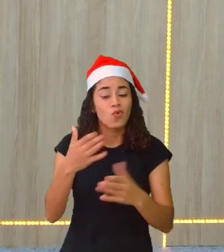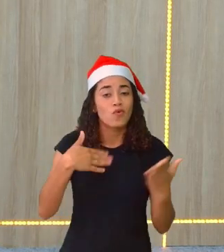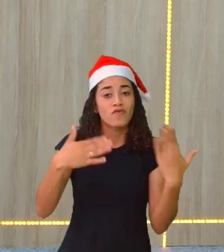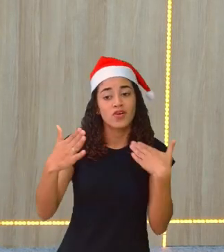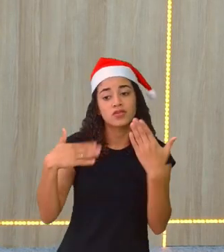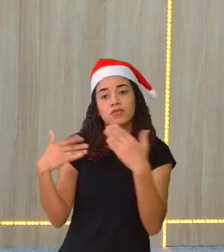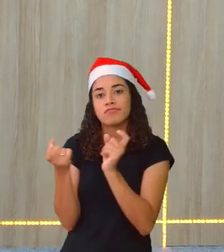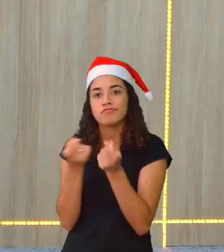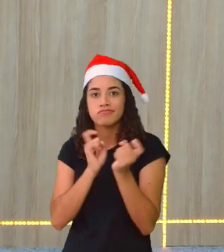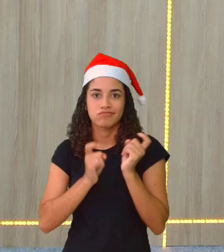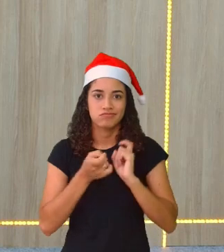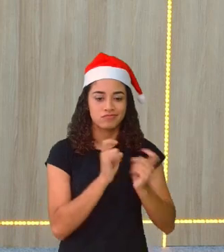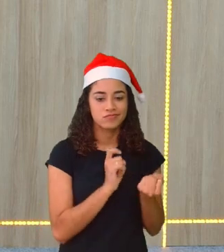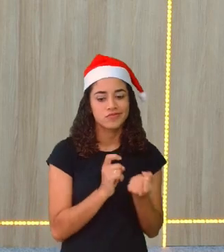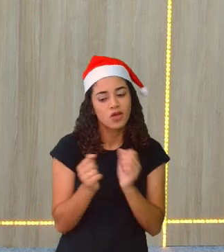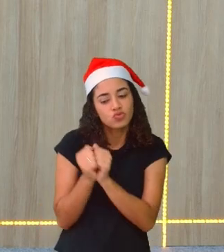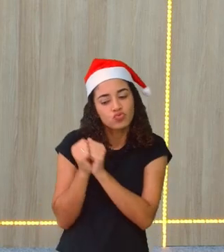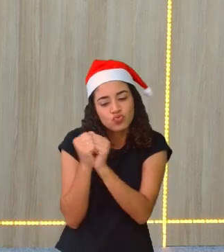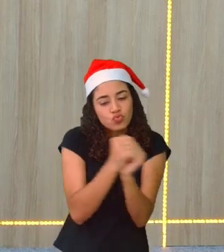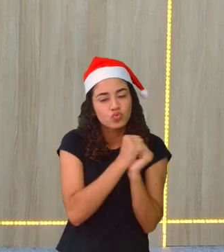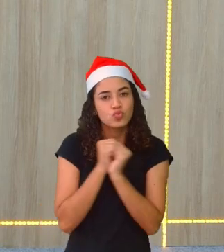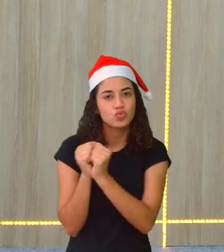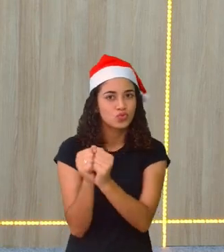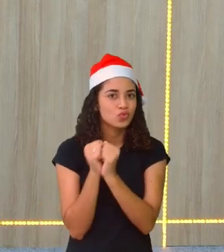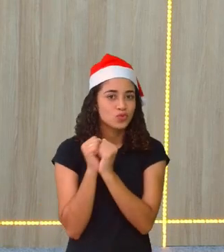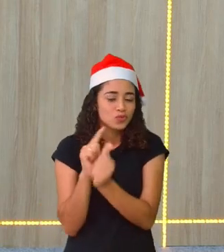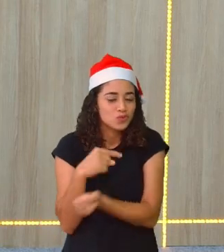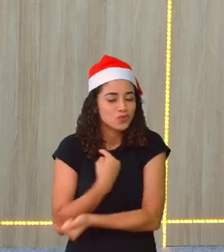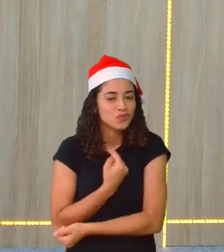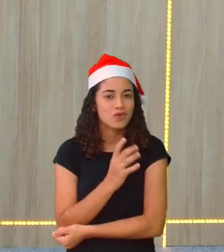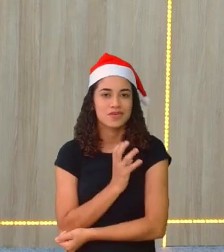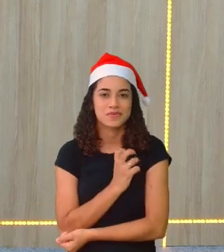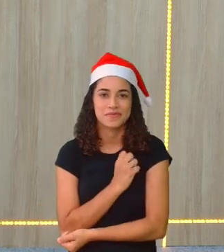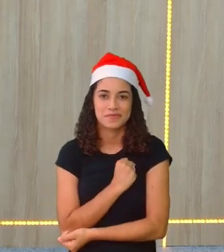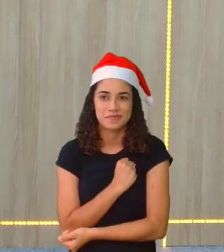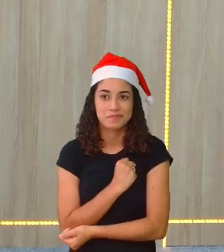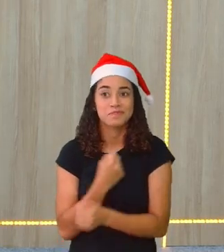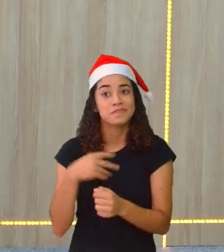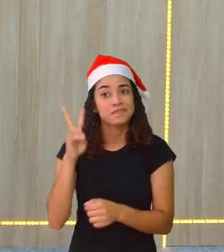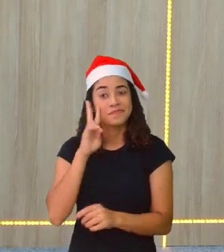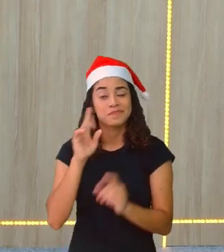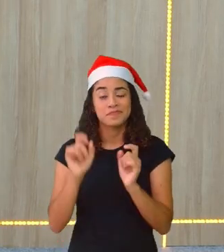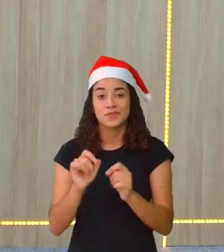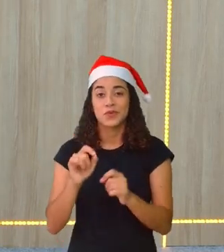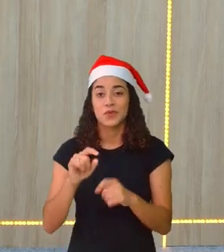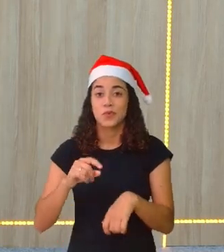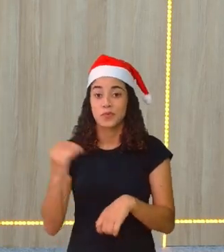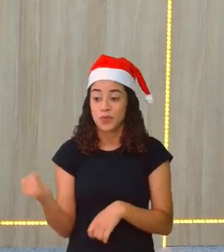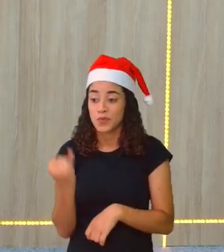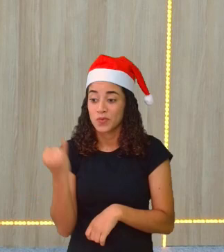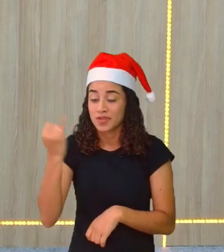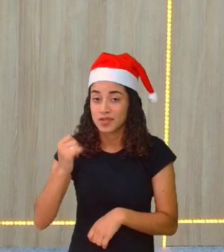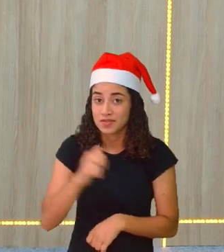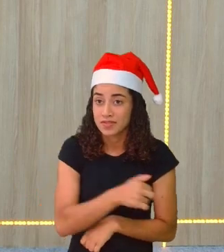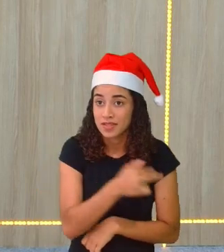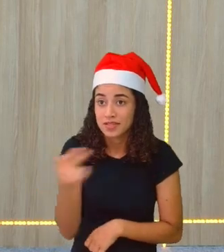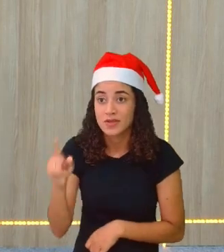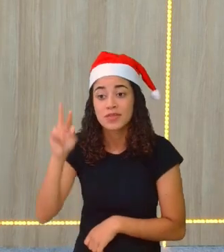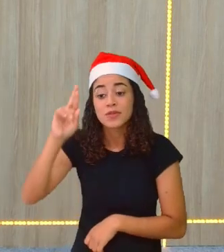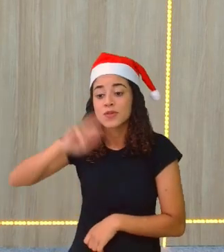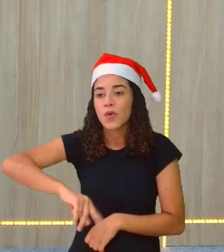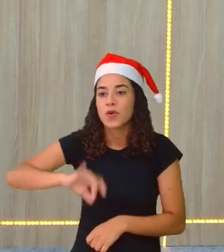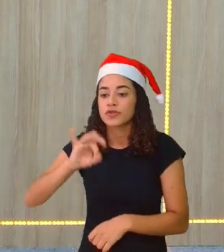conversar, certo? Procurar estar junto com quem a gente mais ama, né? Lembrar que o importante no Natal não são